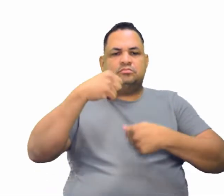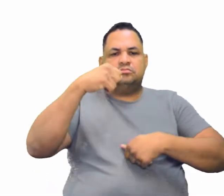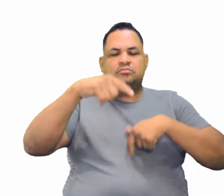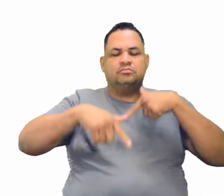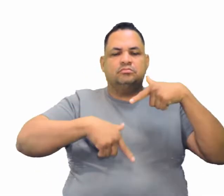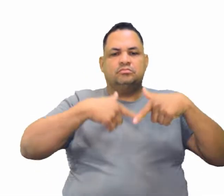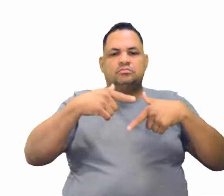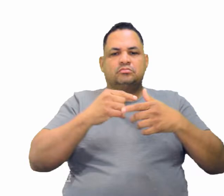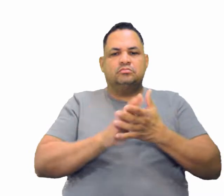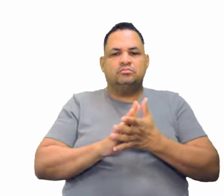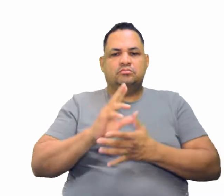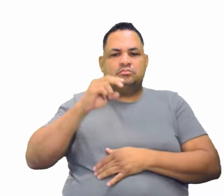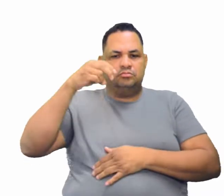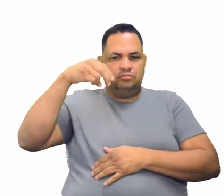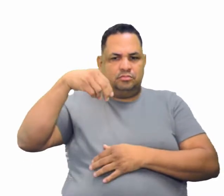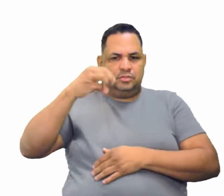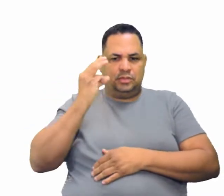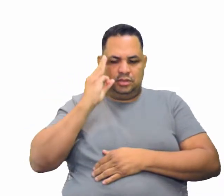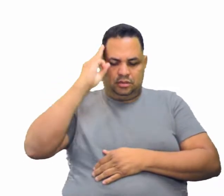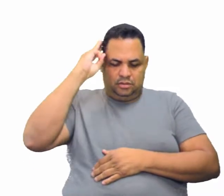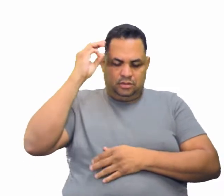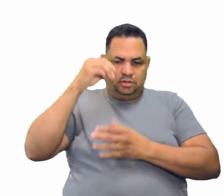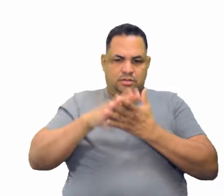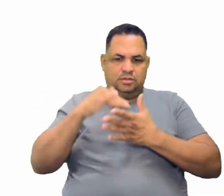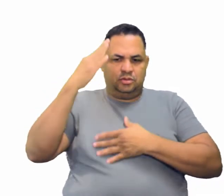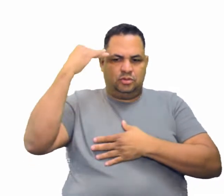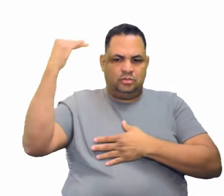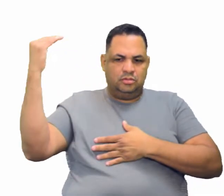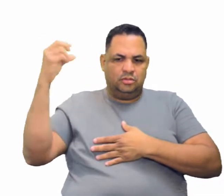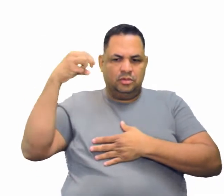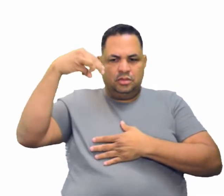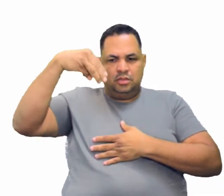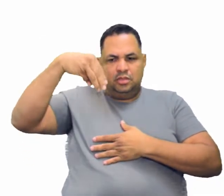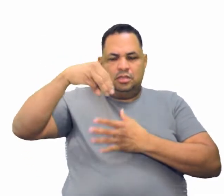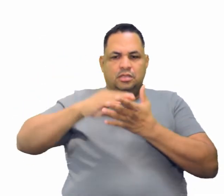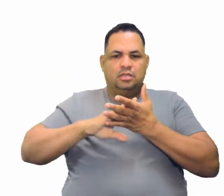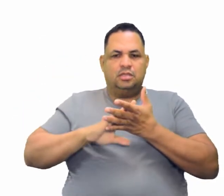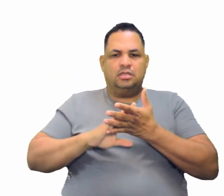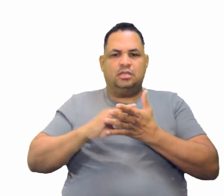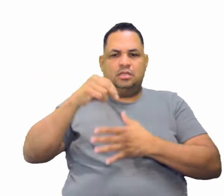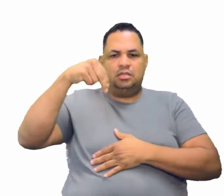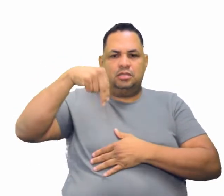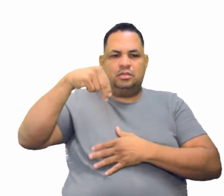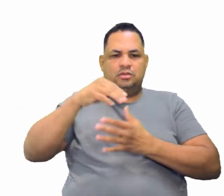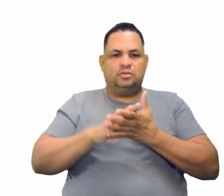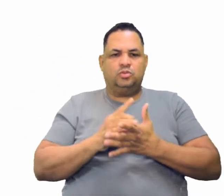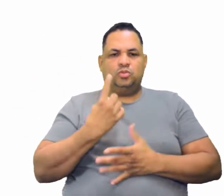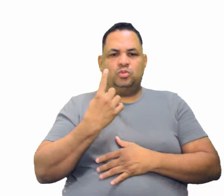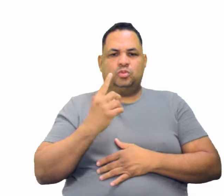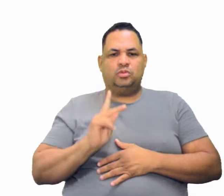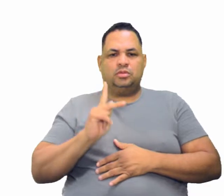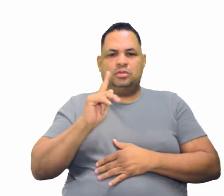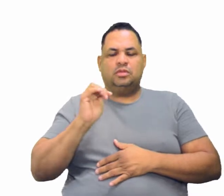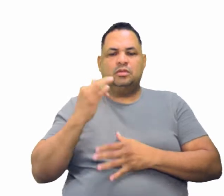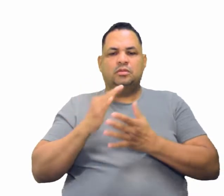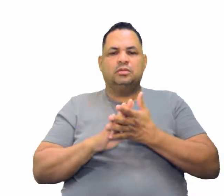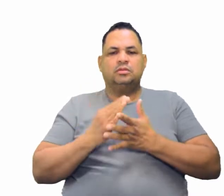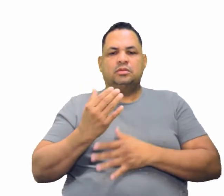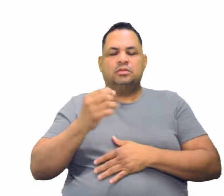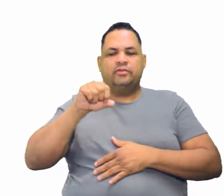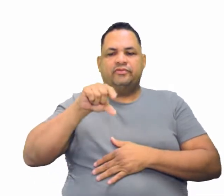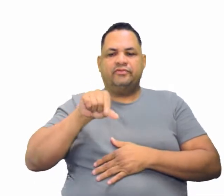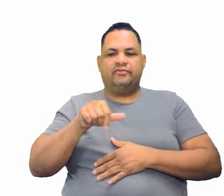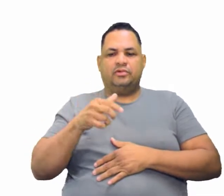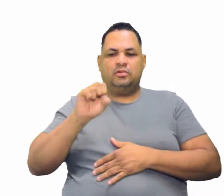Newton, em homenagem a Newton, e aqui a nível de curiosidade, 1 kg-força, que também é unidade de força, equivale